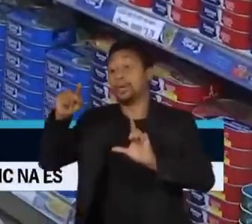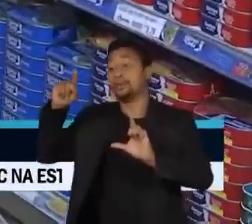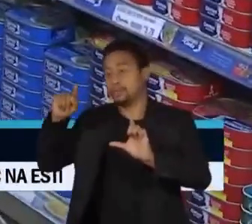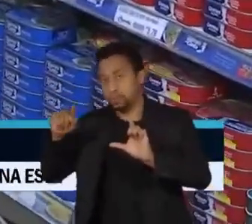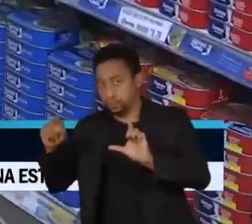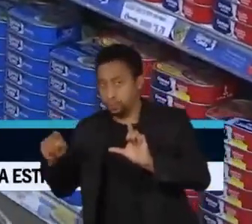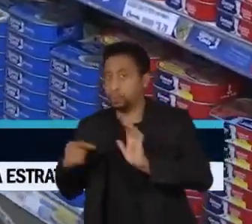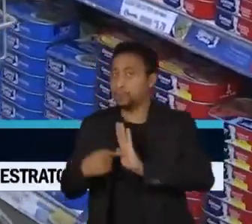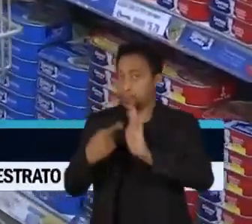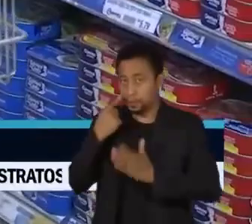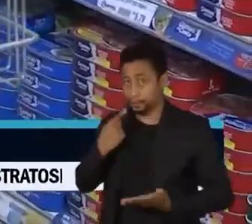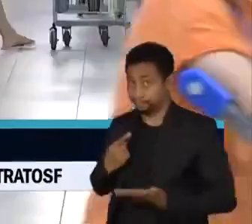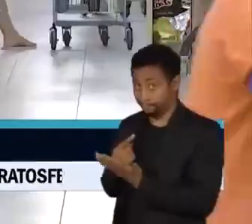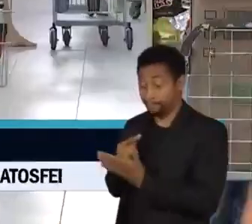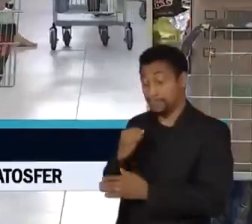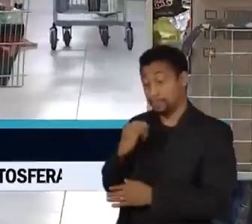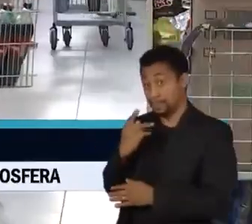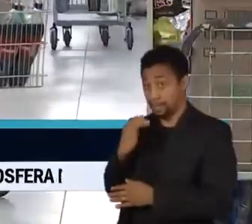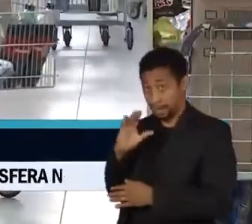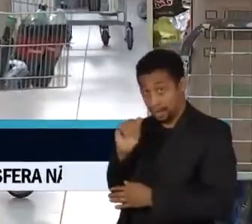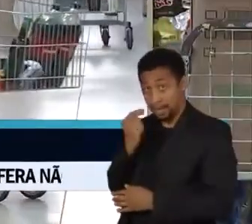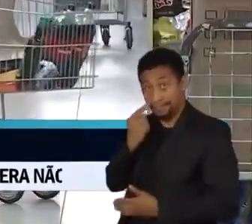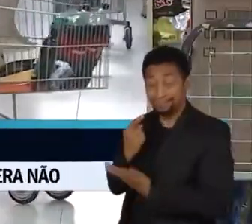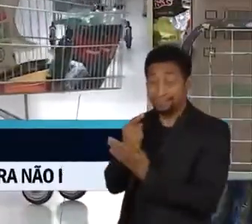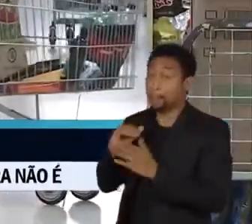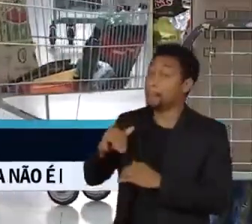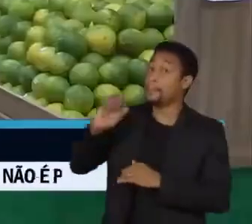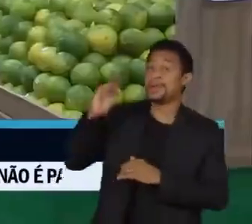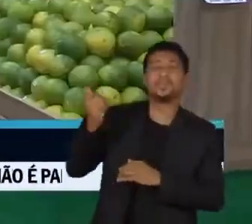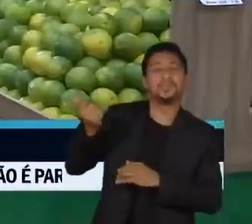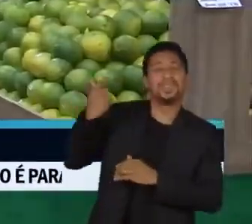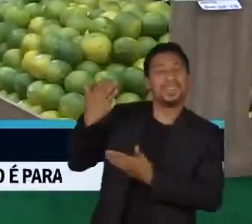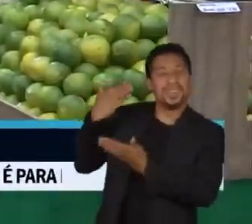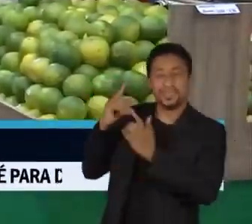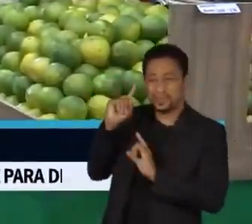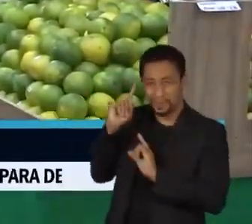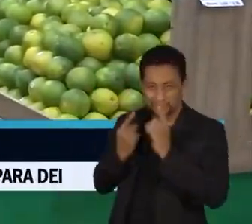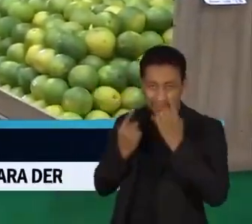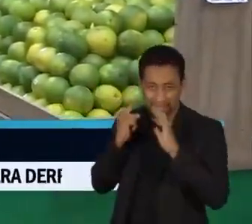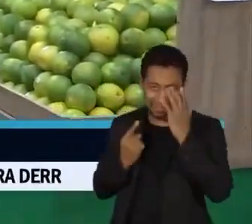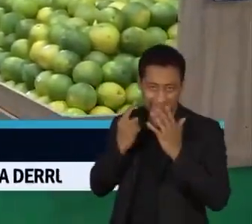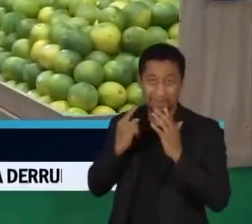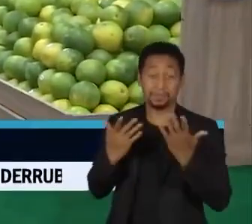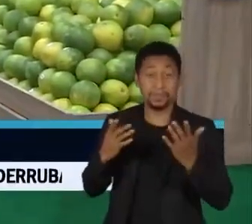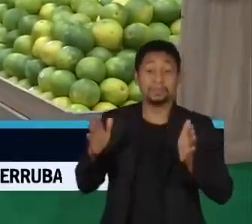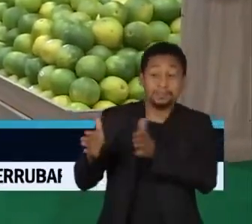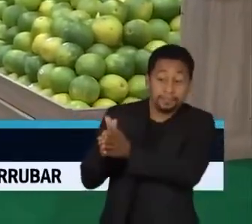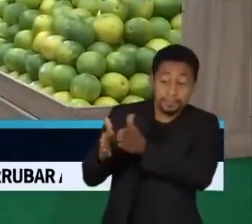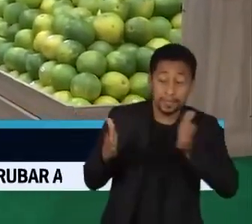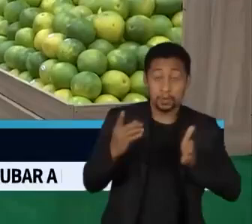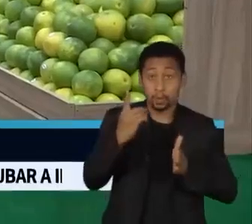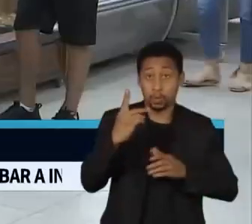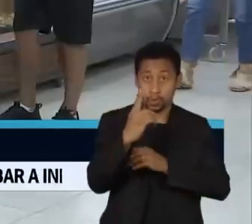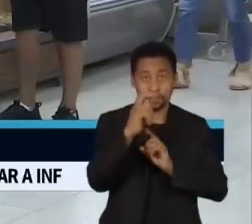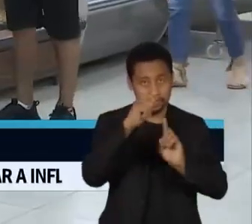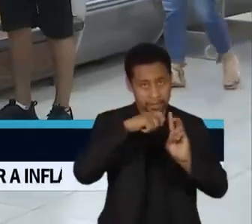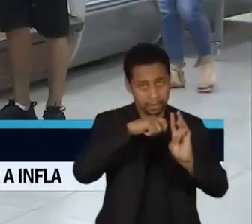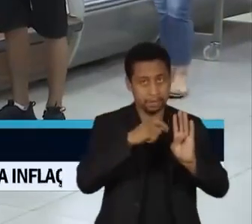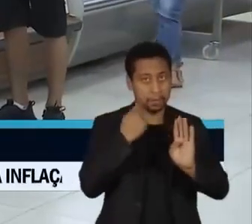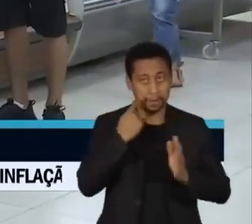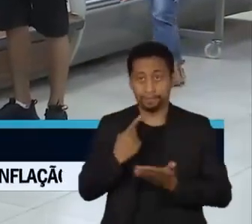ligeiramente acima do esperado pelos analistas em fevereiro. E a taxa acumulada em 12 meses está em